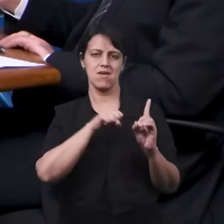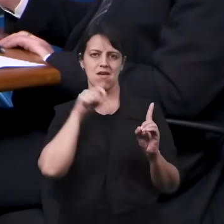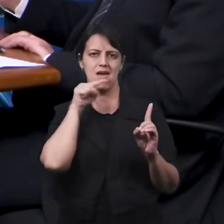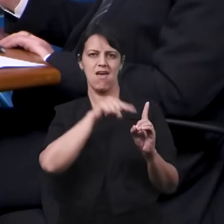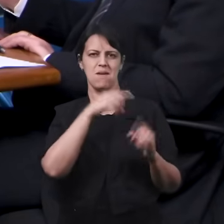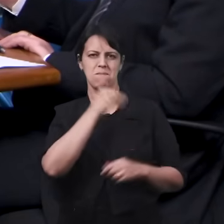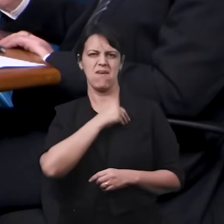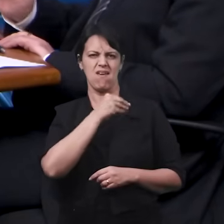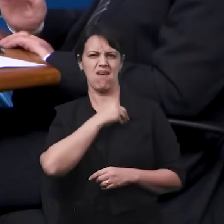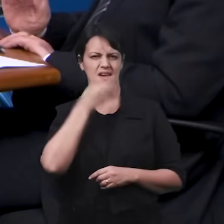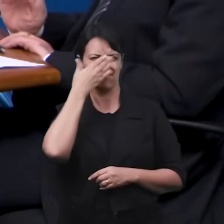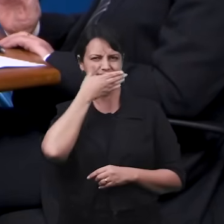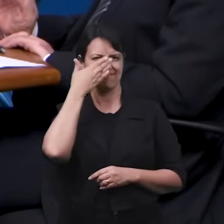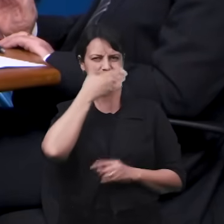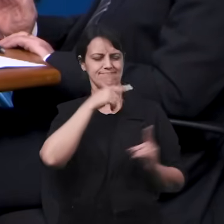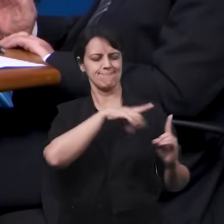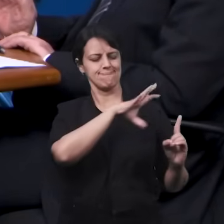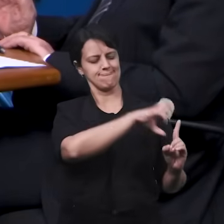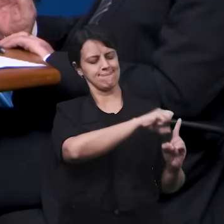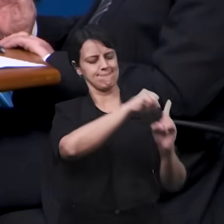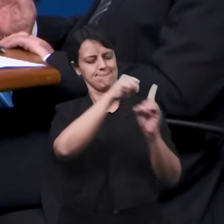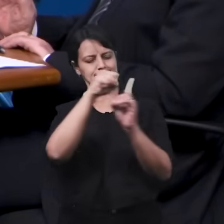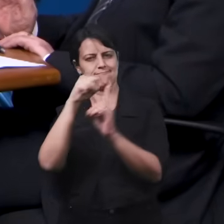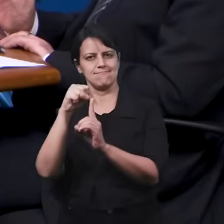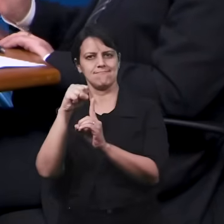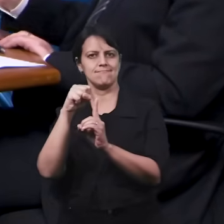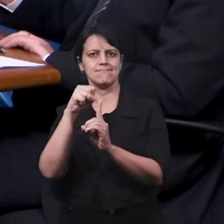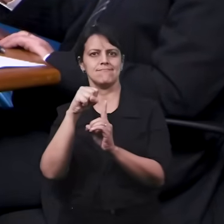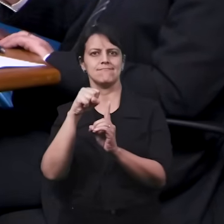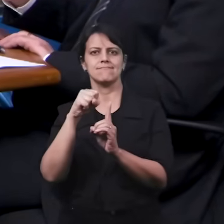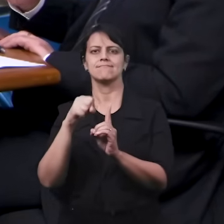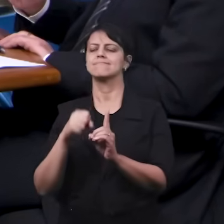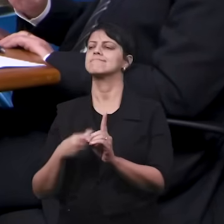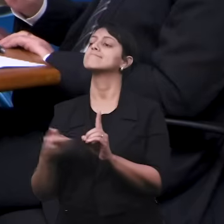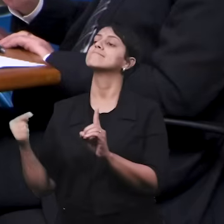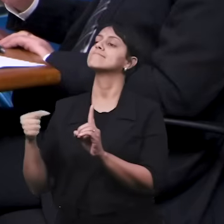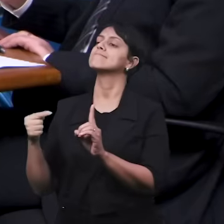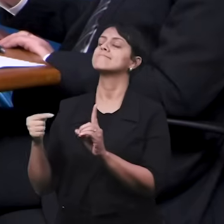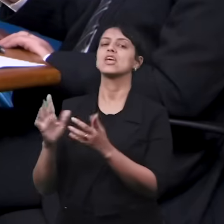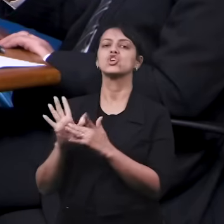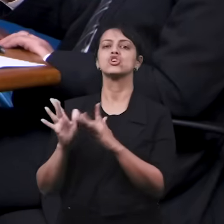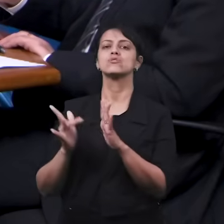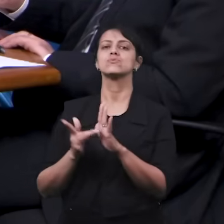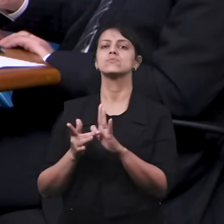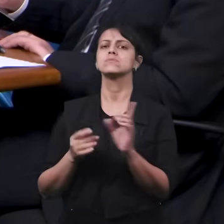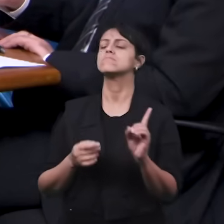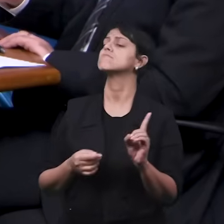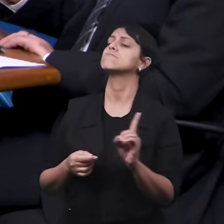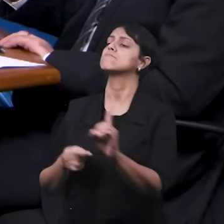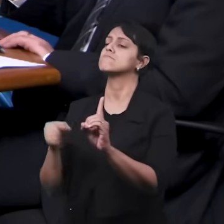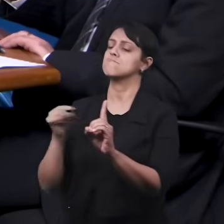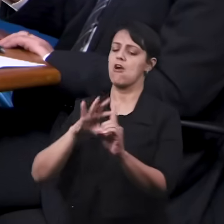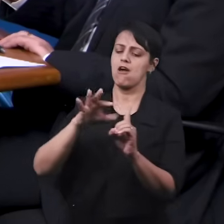de prostituição. Ela já estava condenada. Mas aí queriam pegar